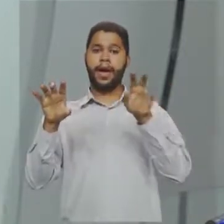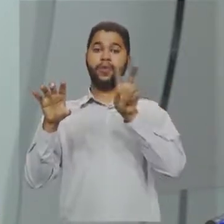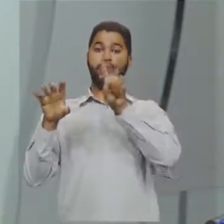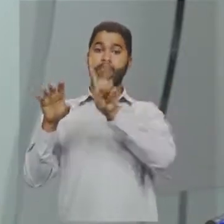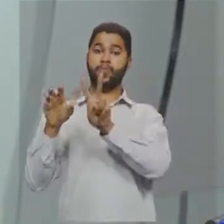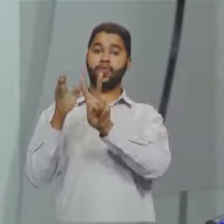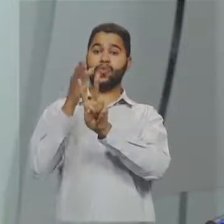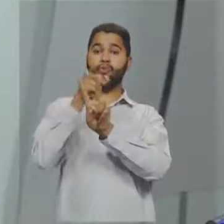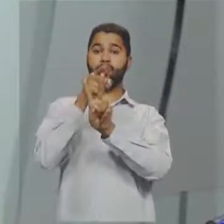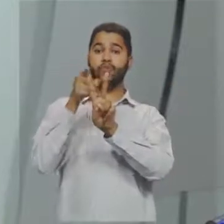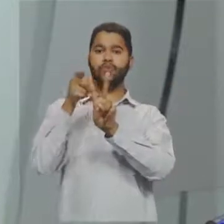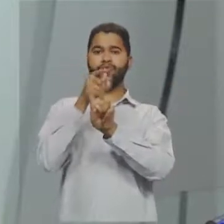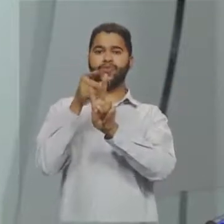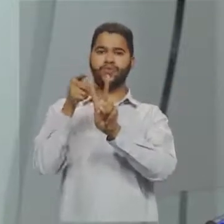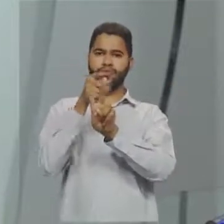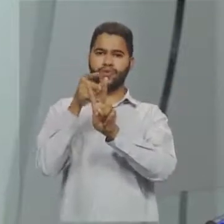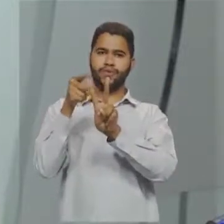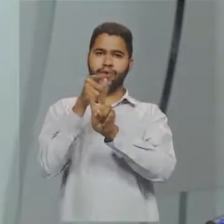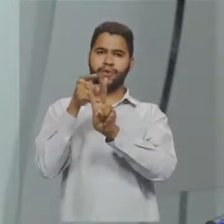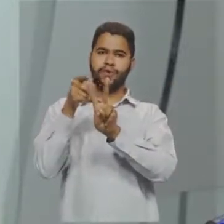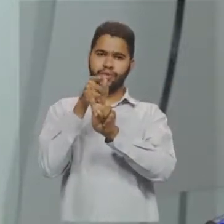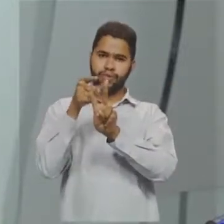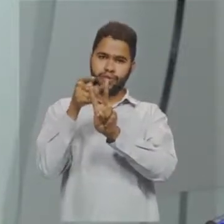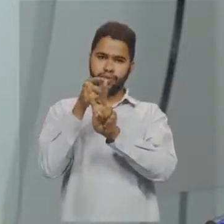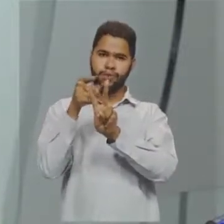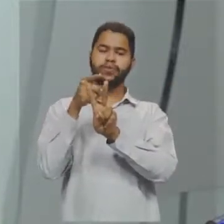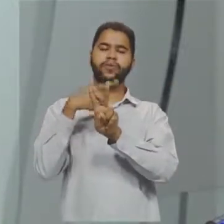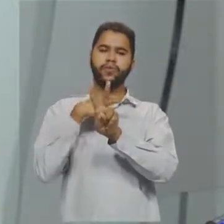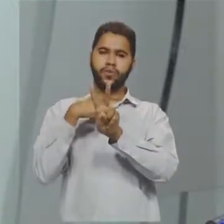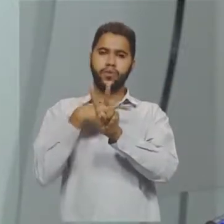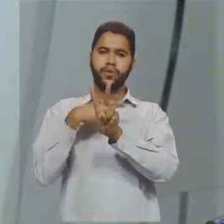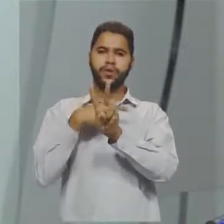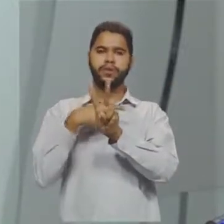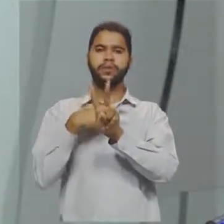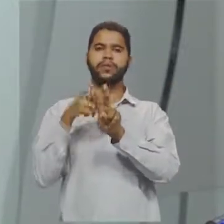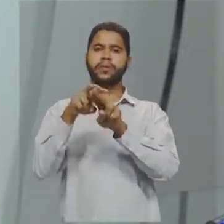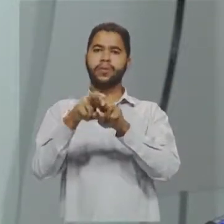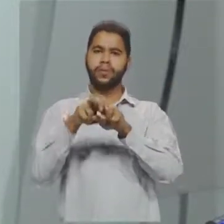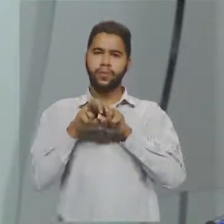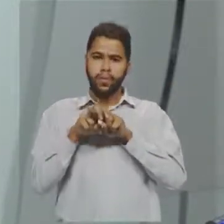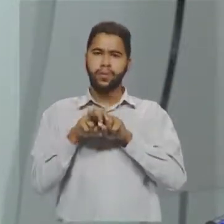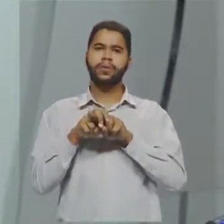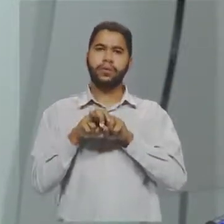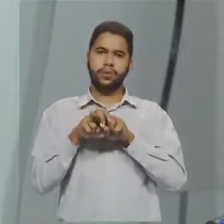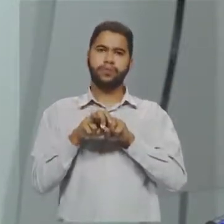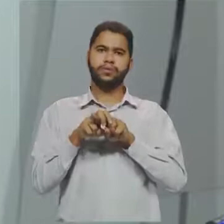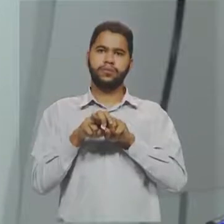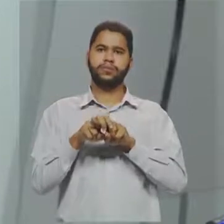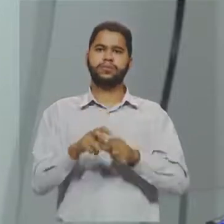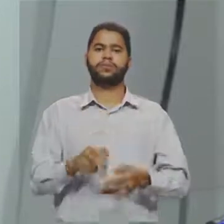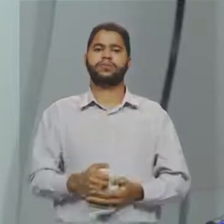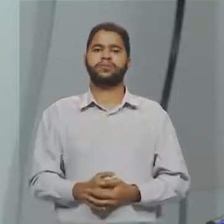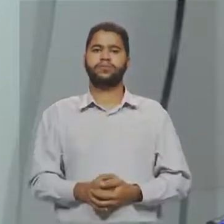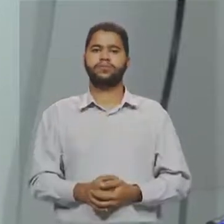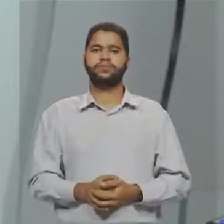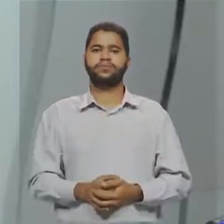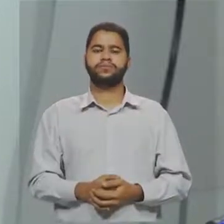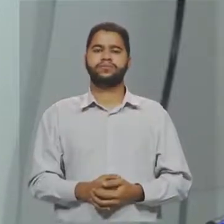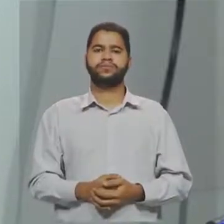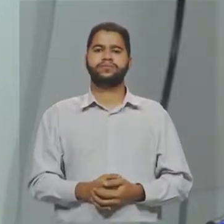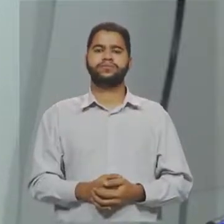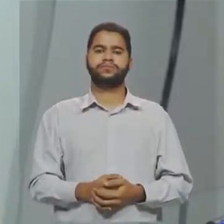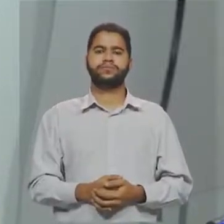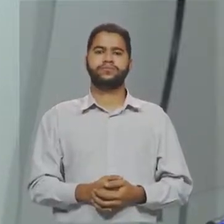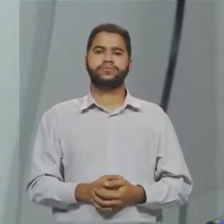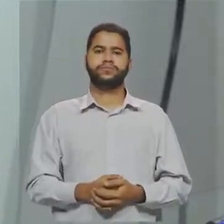tem aquele valor específico ali sobrando no meio, que a gente tem que obter através da média aritmética dos termos centrais